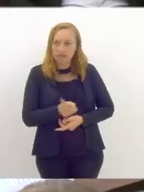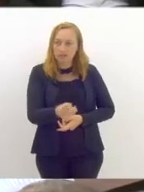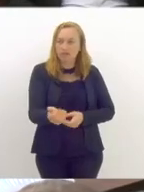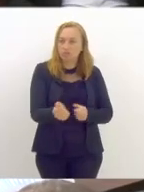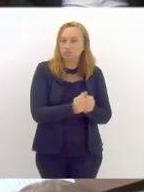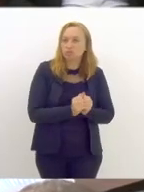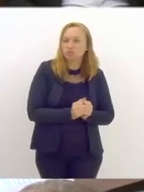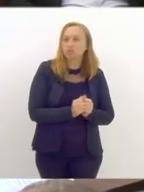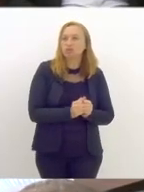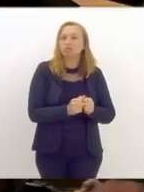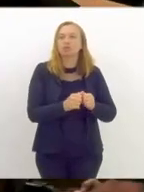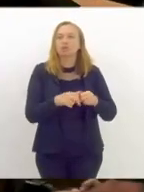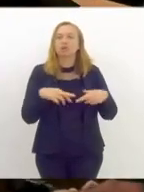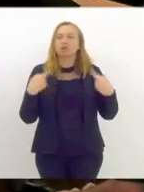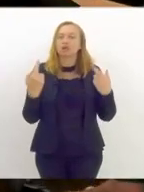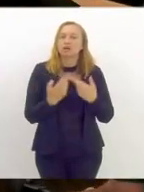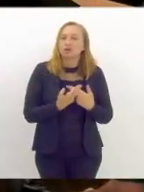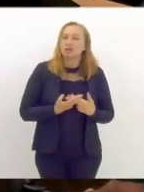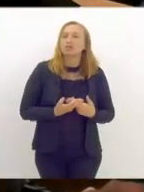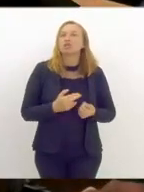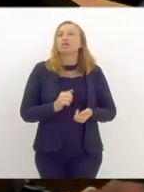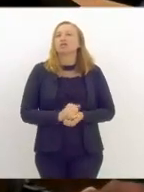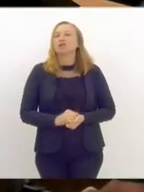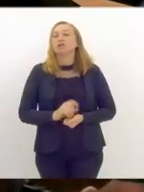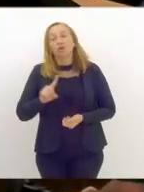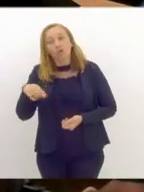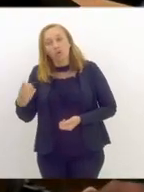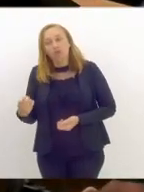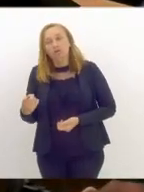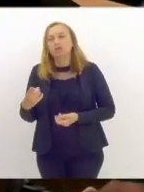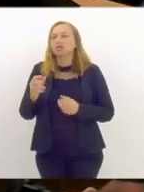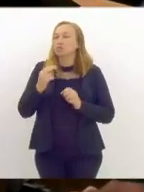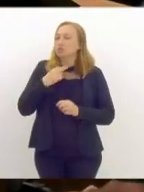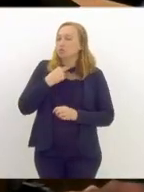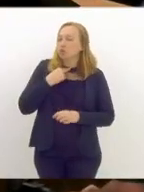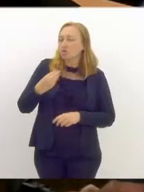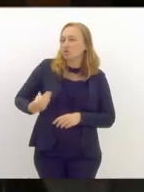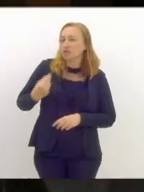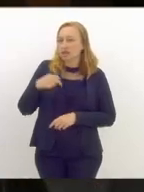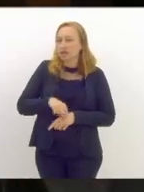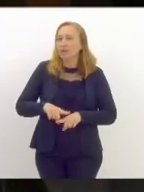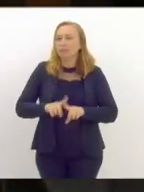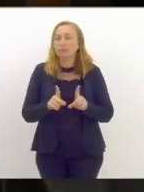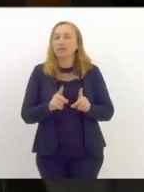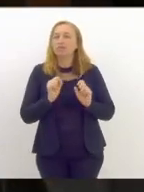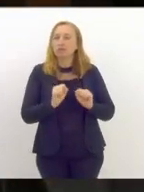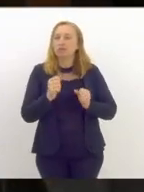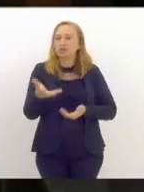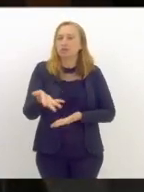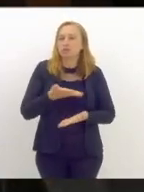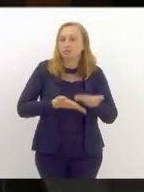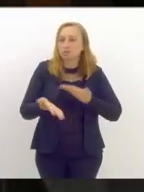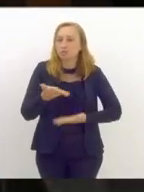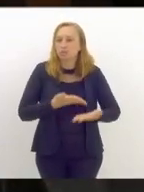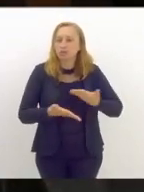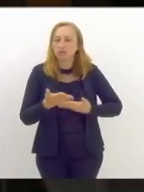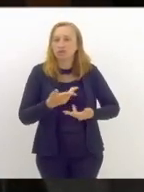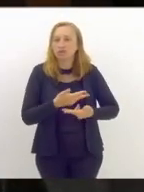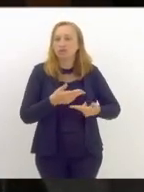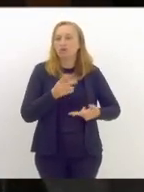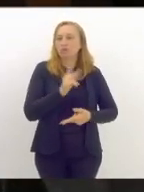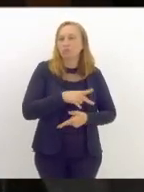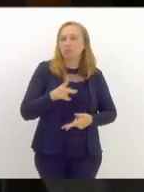nossas comissões, o professor Medronho, que não pôde estar presente aqui hoje. Enfim, a gente sempre pôde contar com professores, doutores que doavam